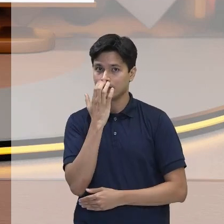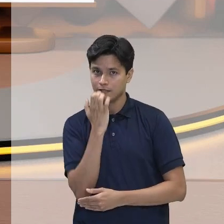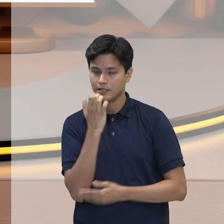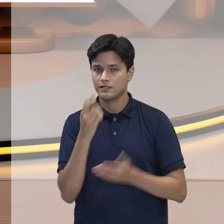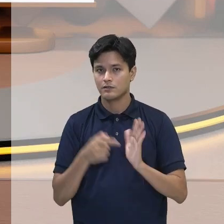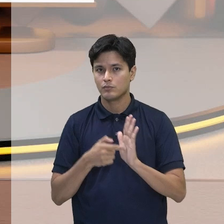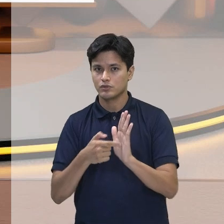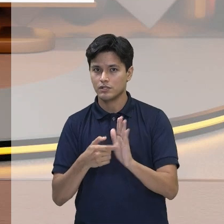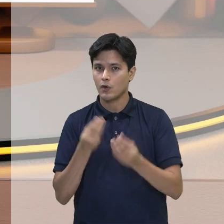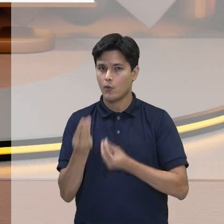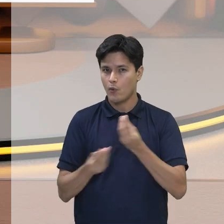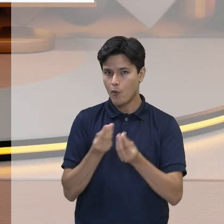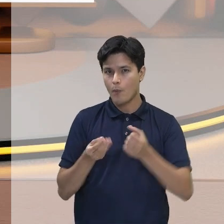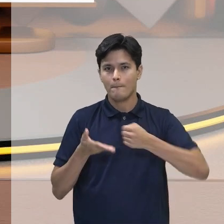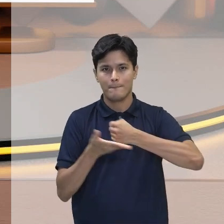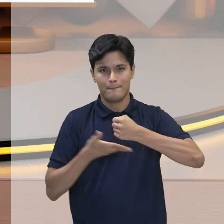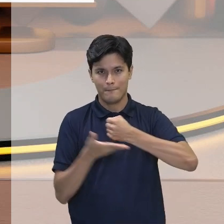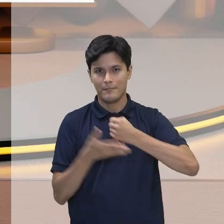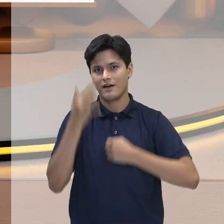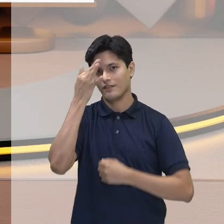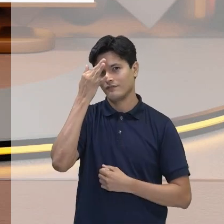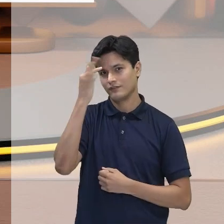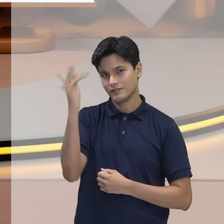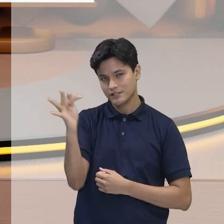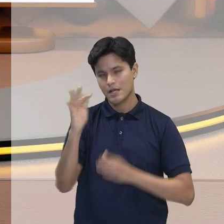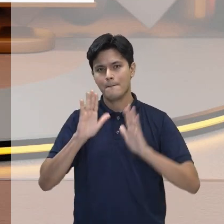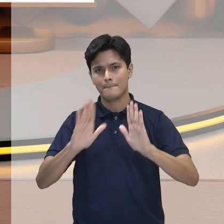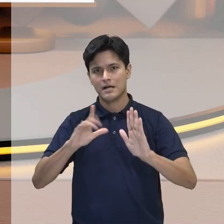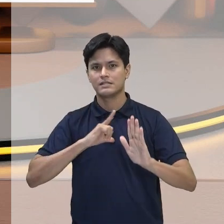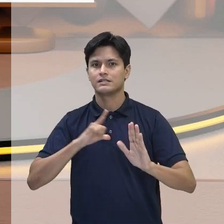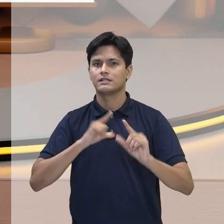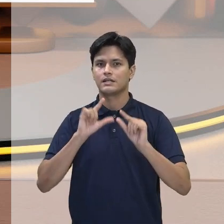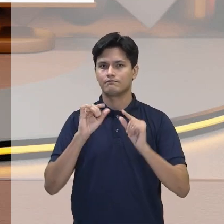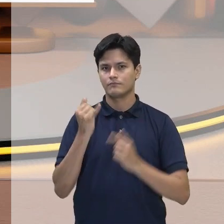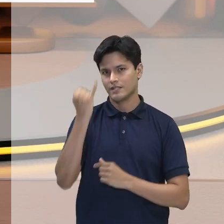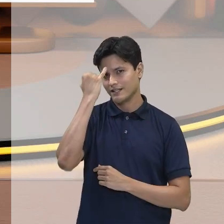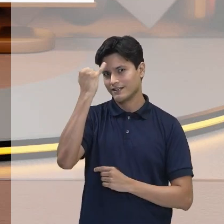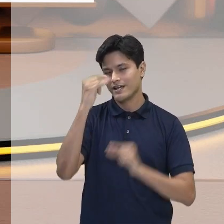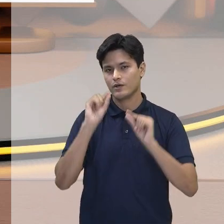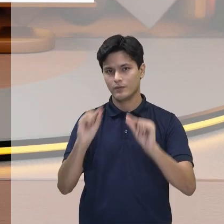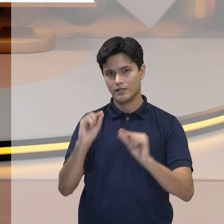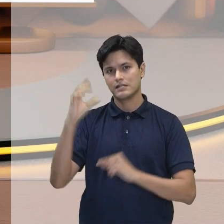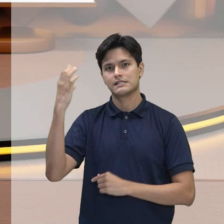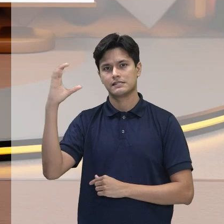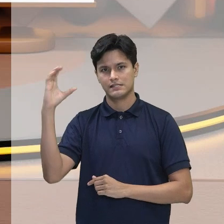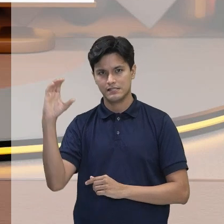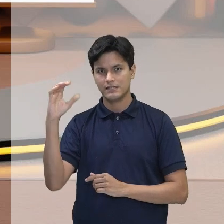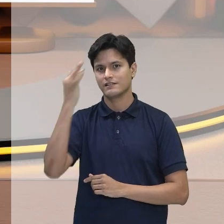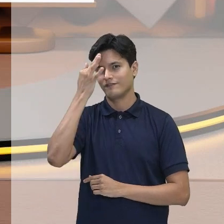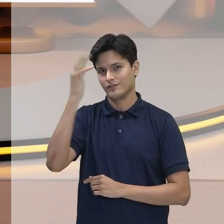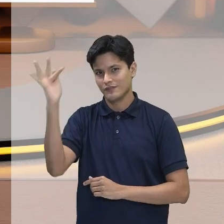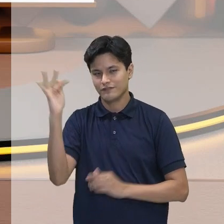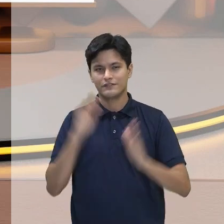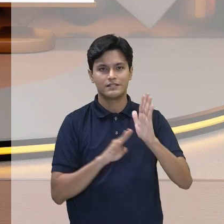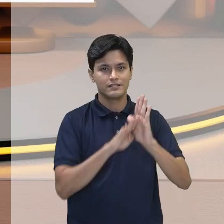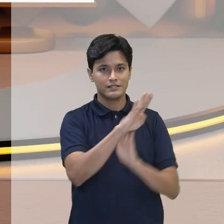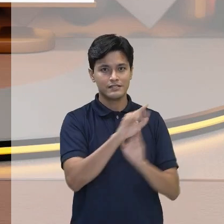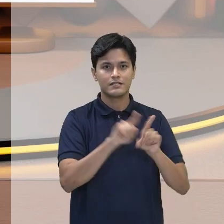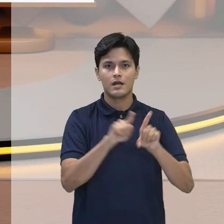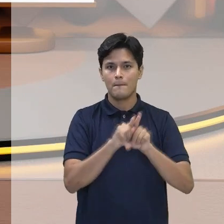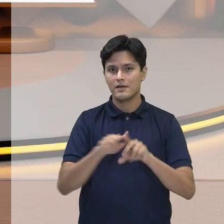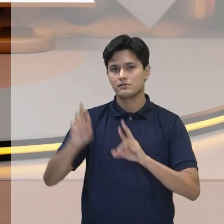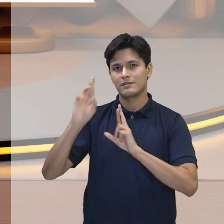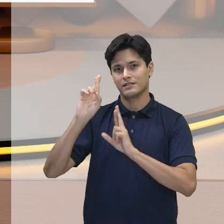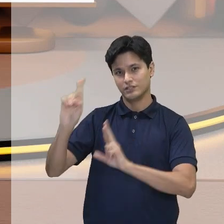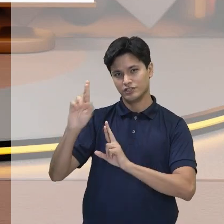uma euforia moderna, o avanço da ciência, a promessa de um futuro melhor. Chega Nietzsche, né?